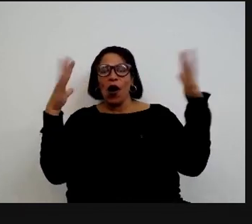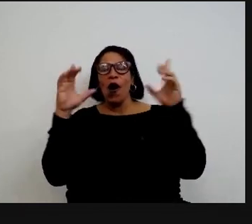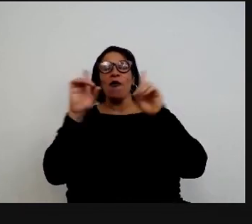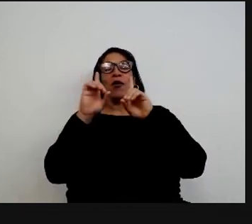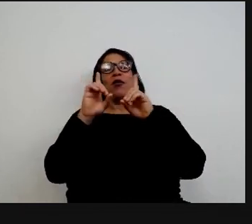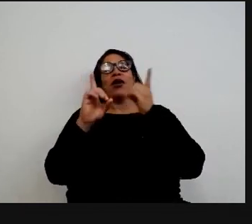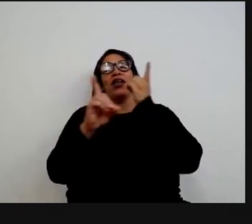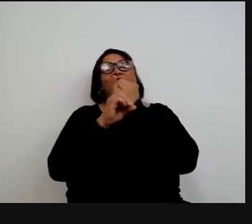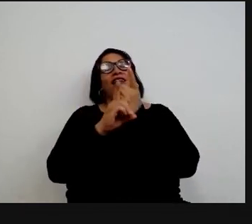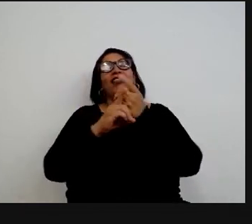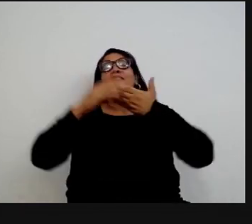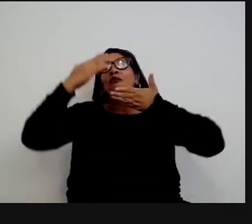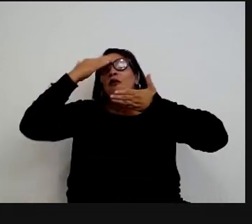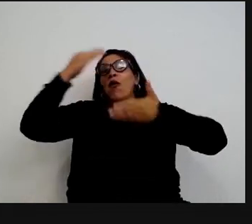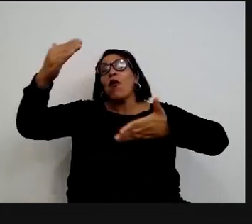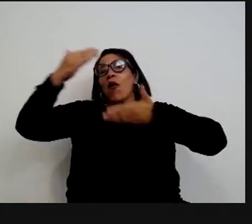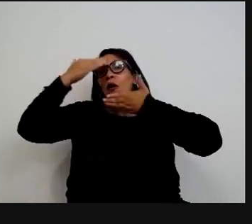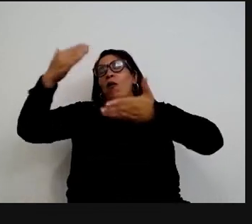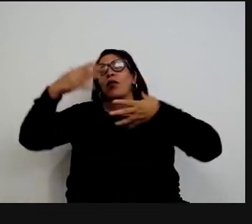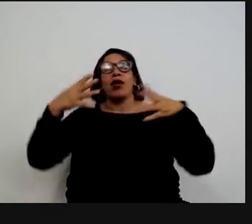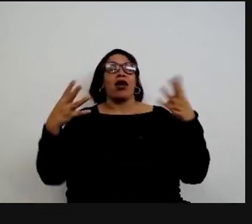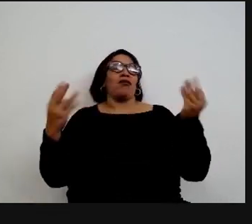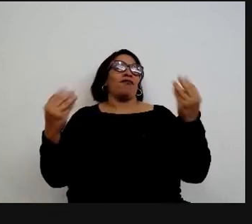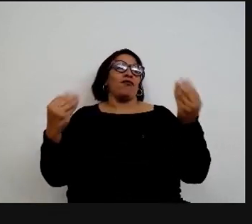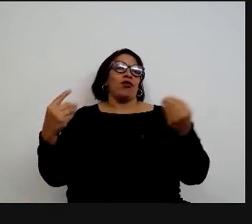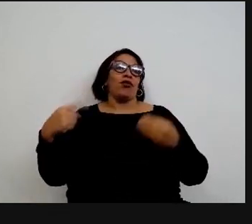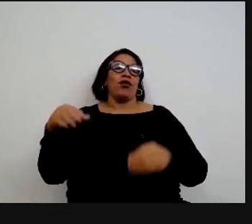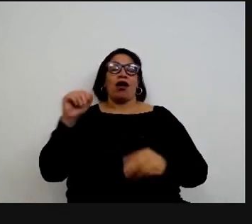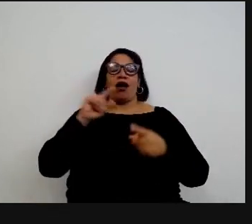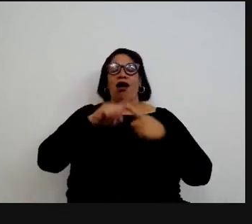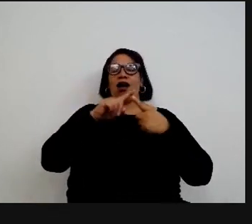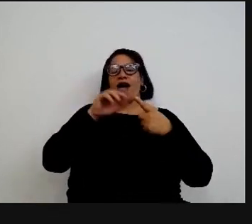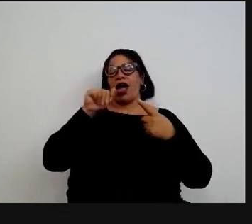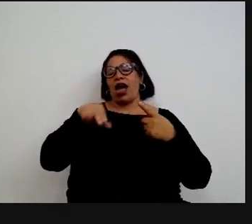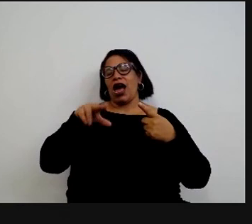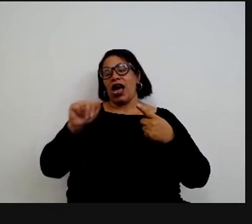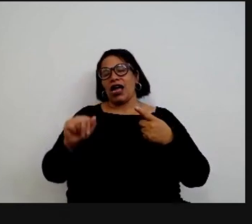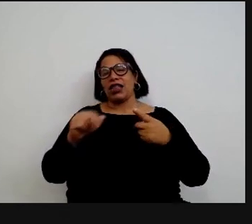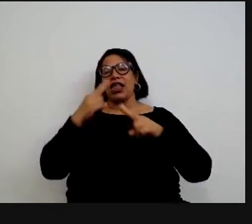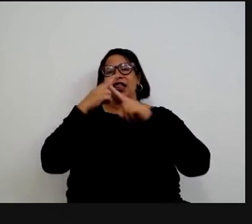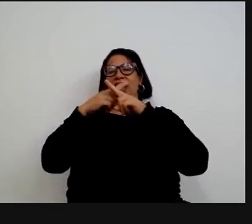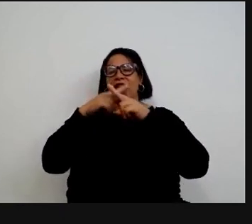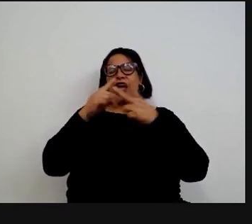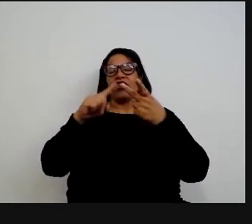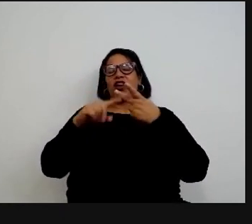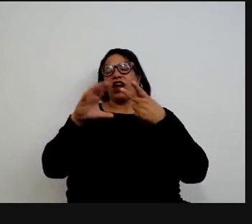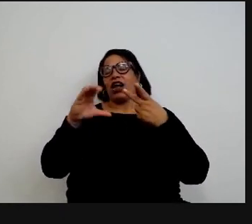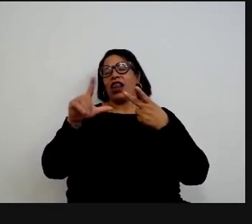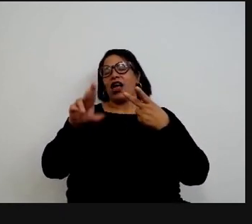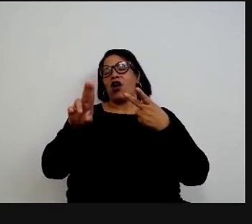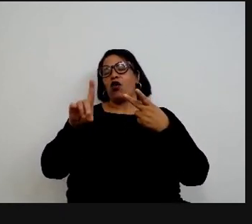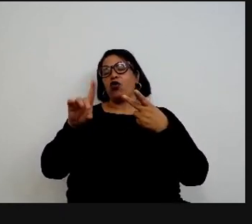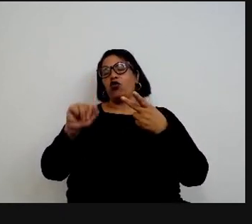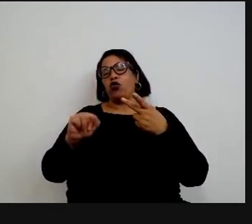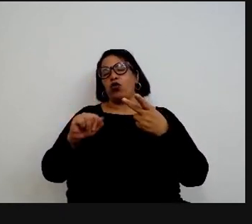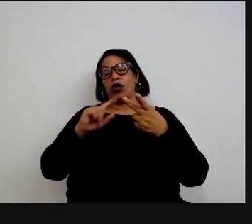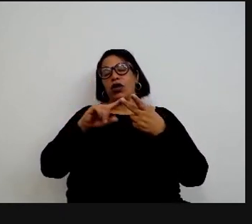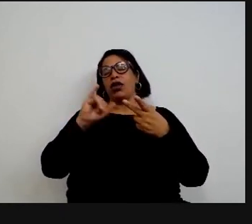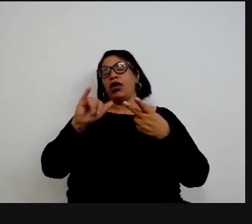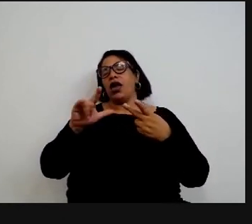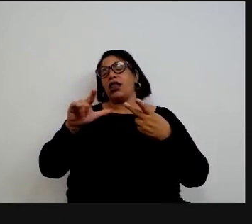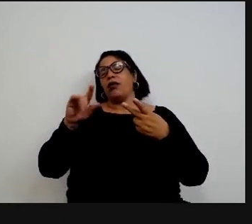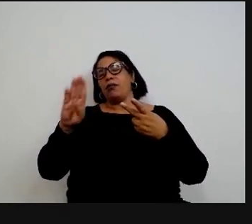Quero agradecer muito mesmo a presença aqui da Ana, da Universidade Caixa, do Cláudio, do